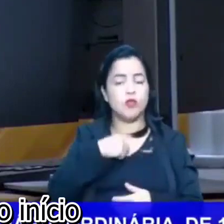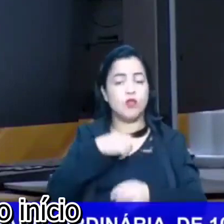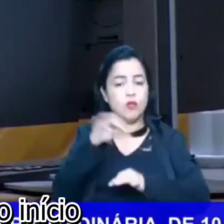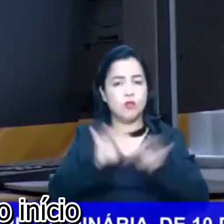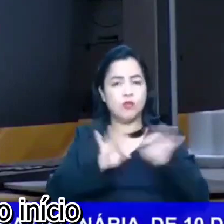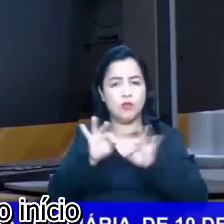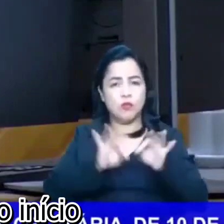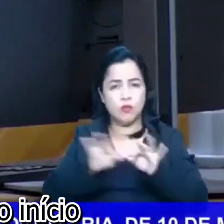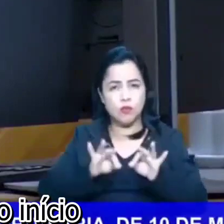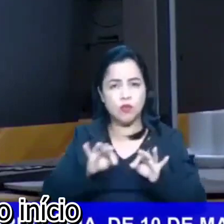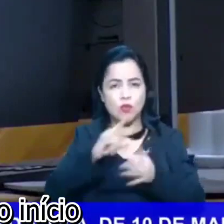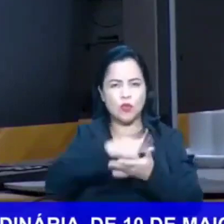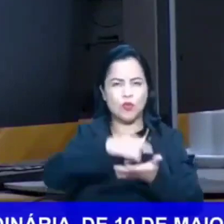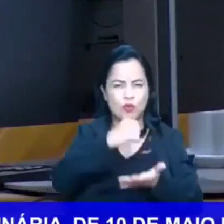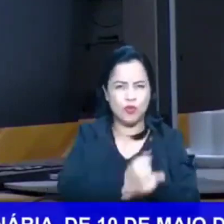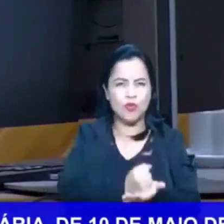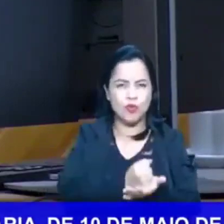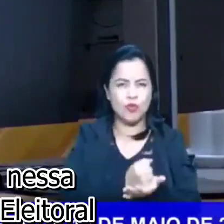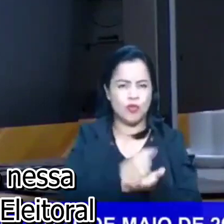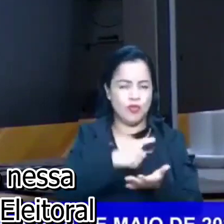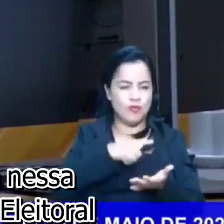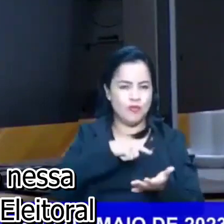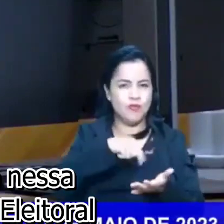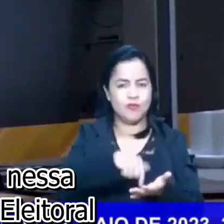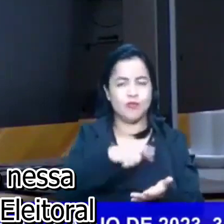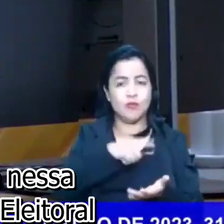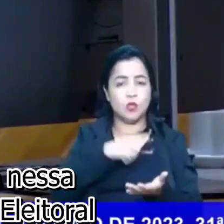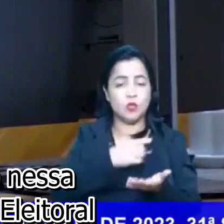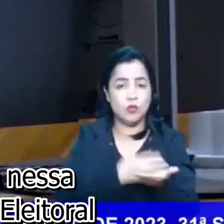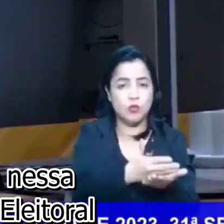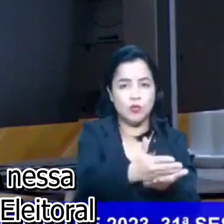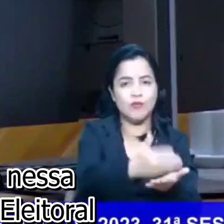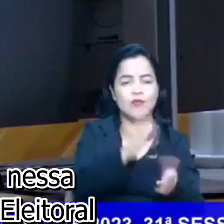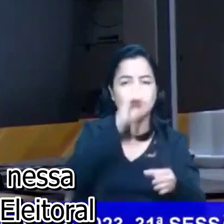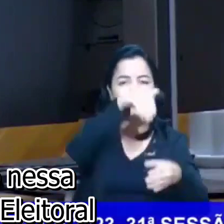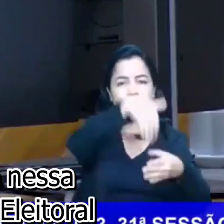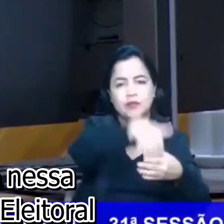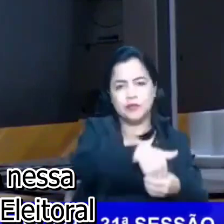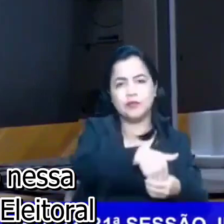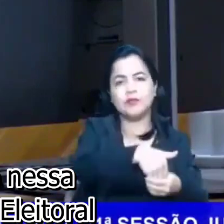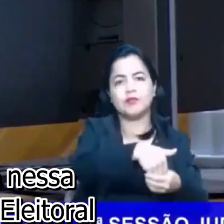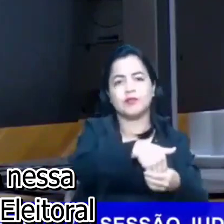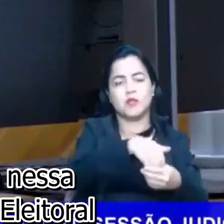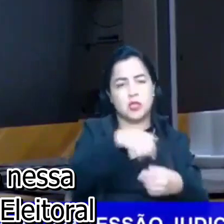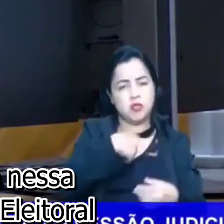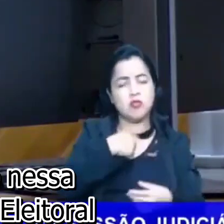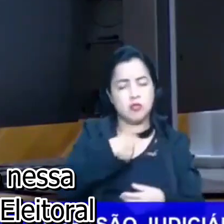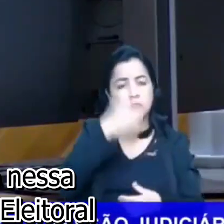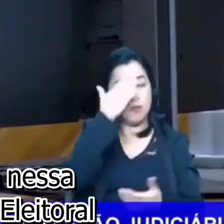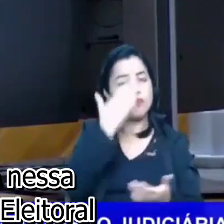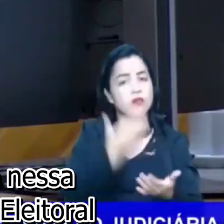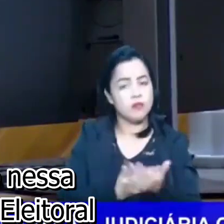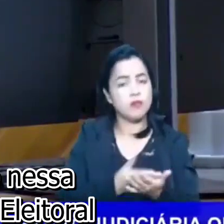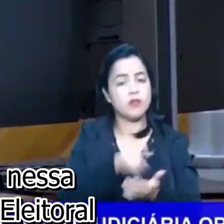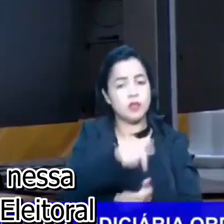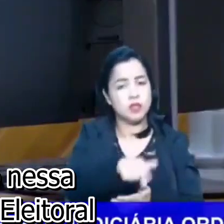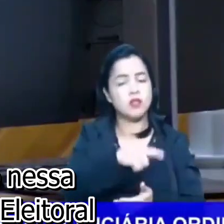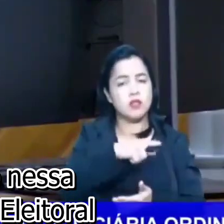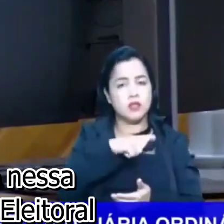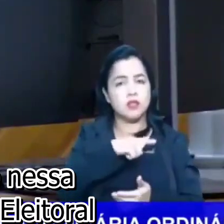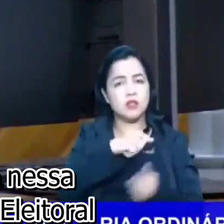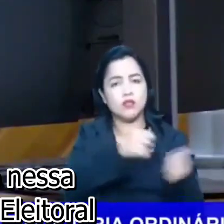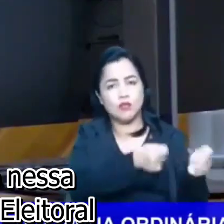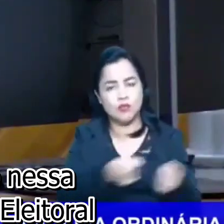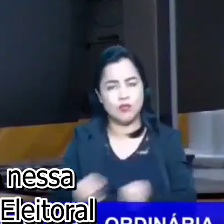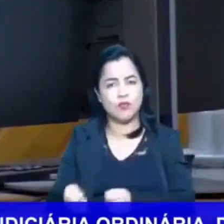o parecer que consta dos autos. No início das eleições, e eu sigo acreditando nessa tese, mas no início das eleições